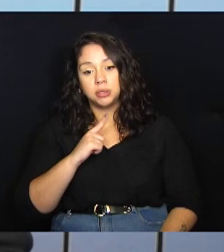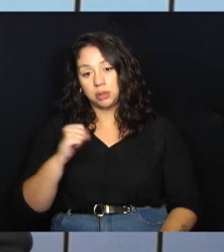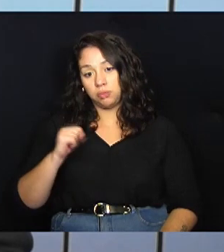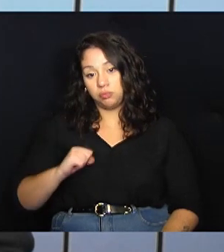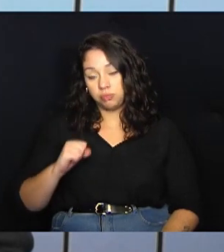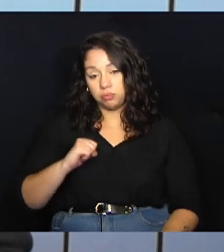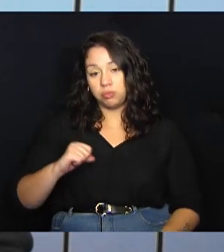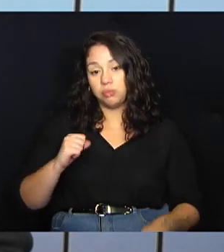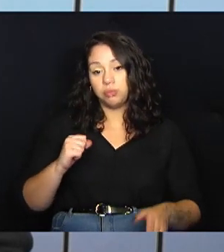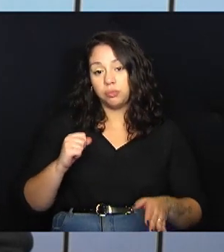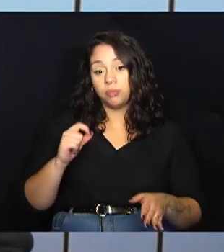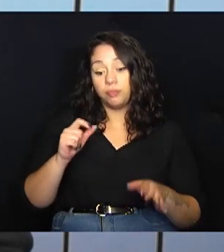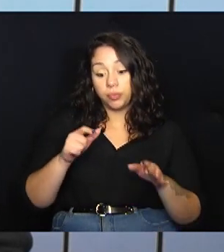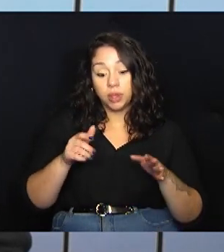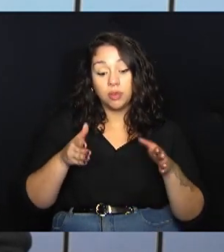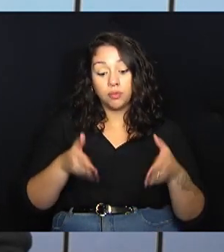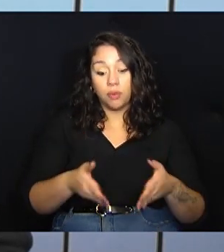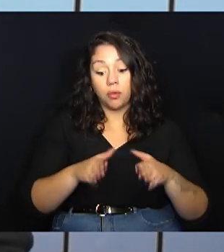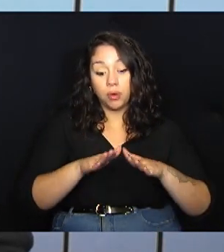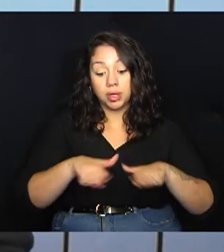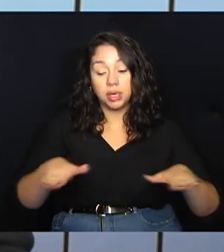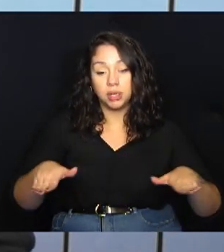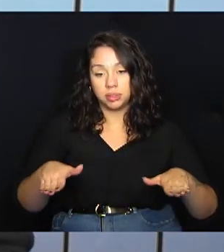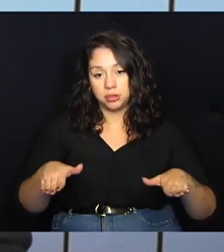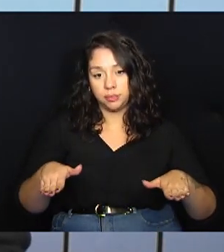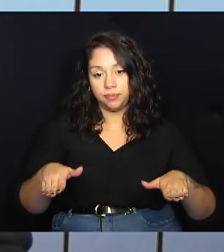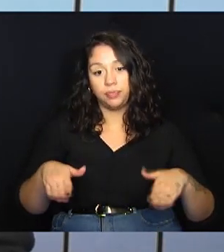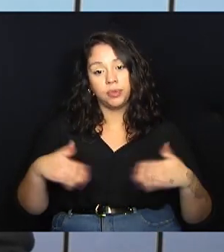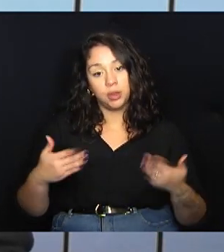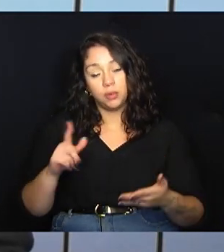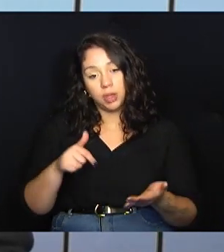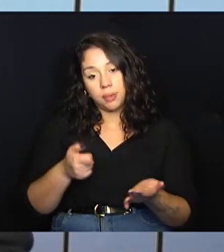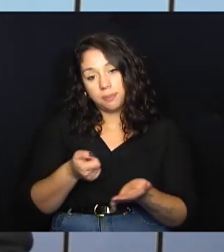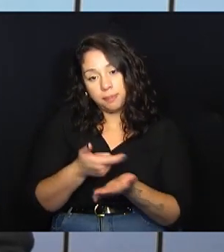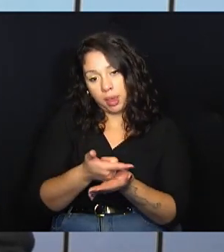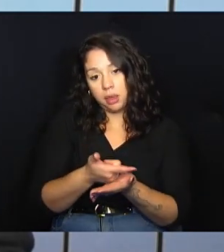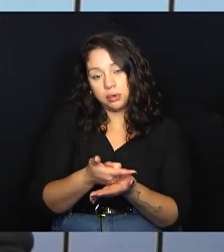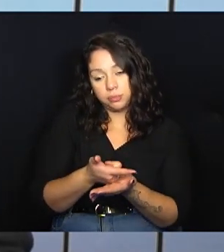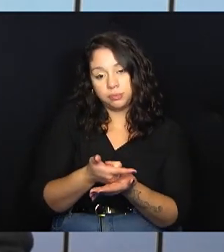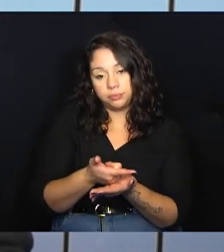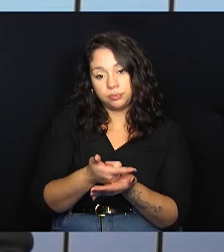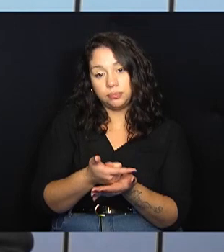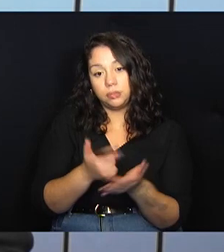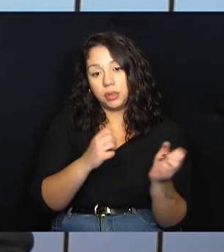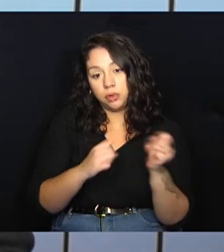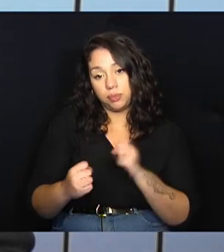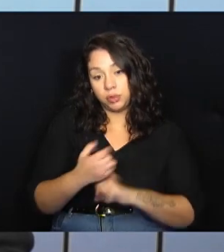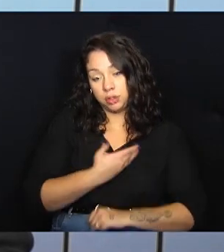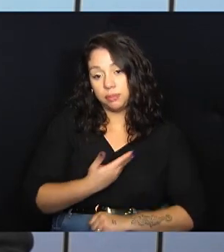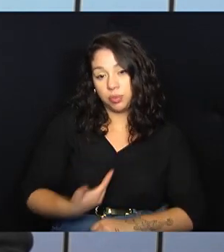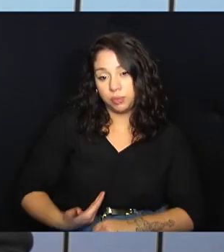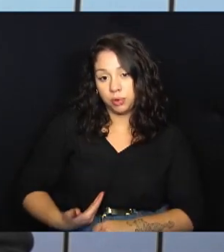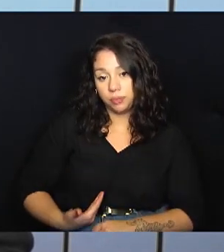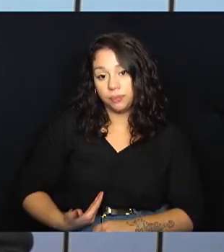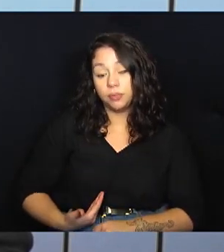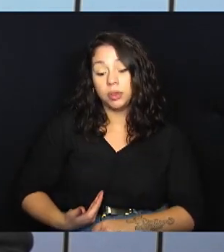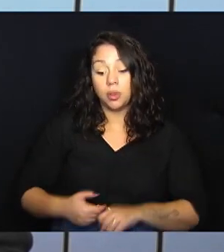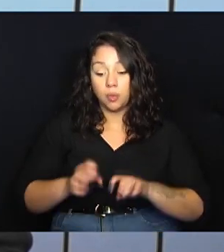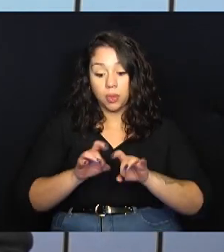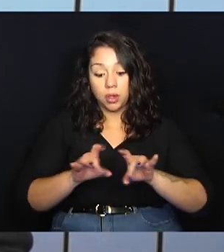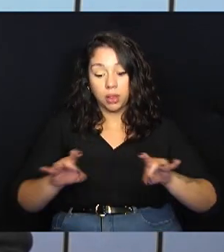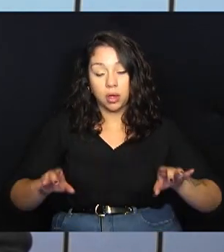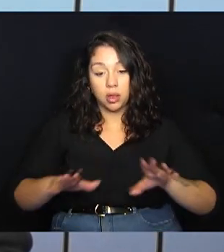auxílio para a criança em acolhimento. Então, que é paga, né, pelo poder público. Cada criança